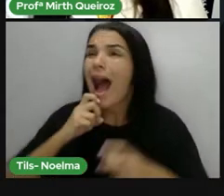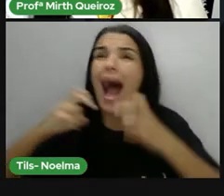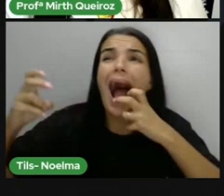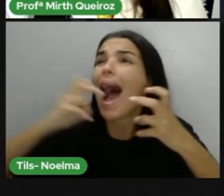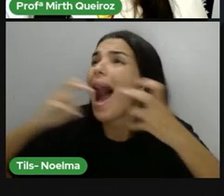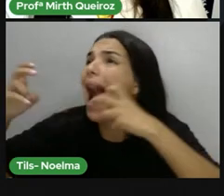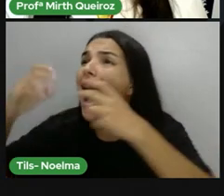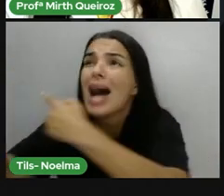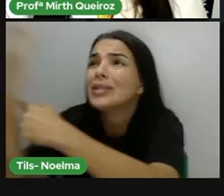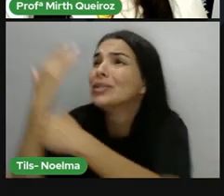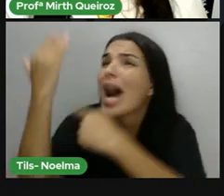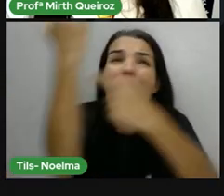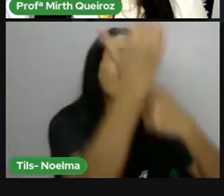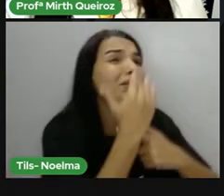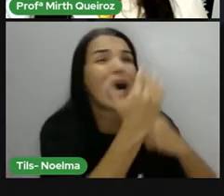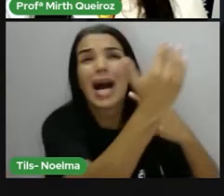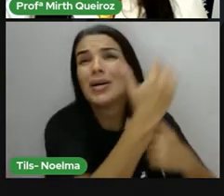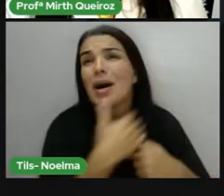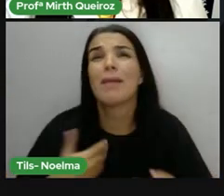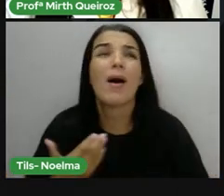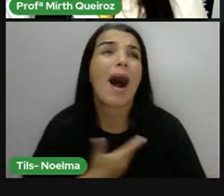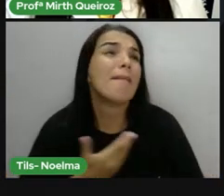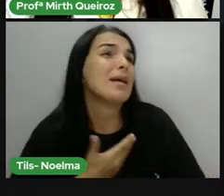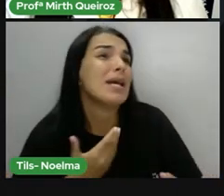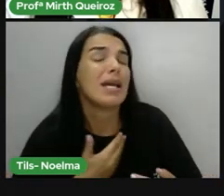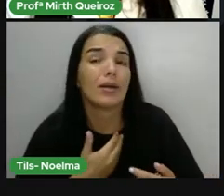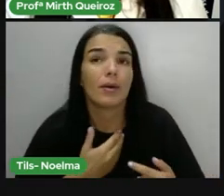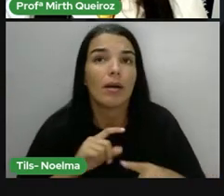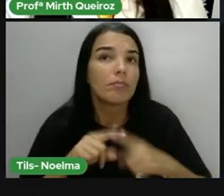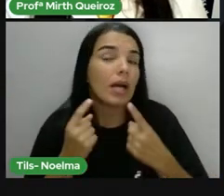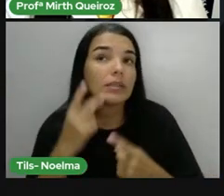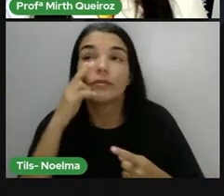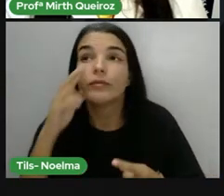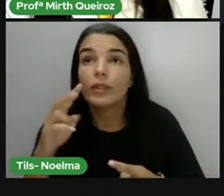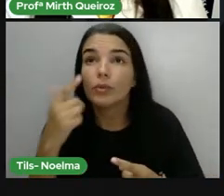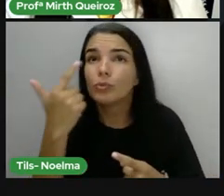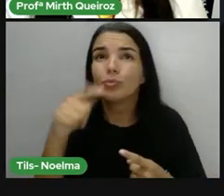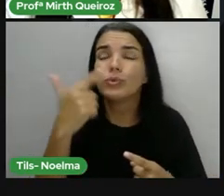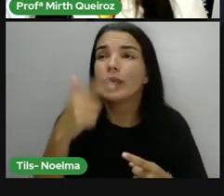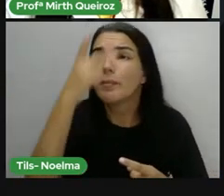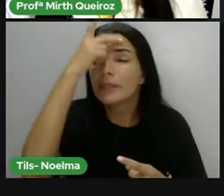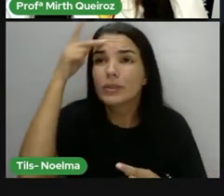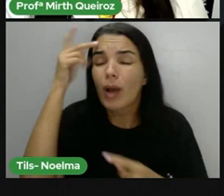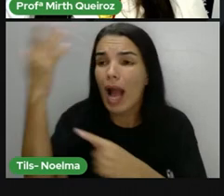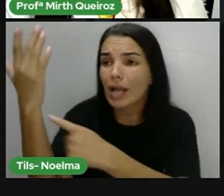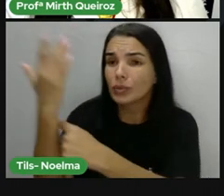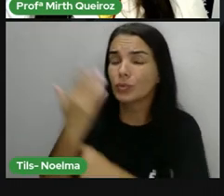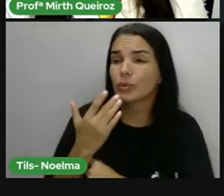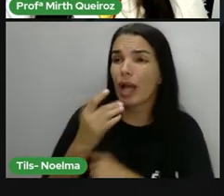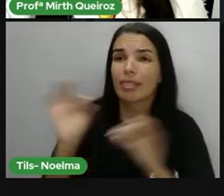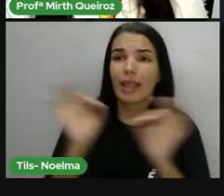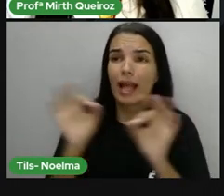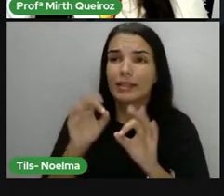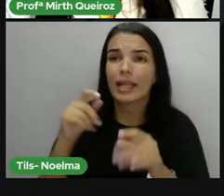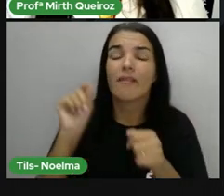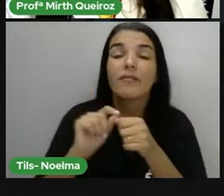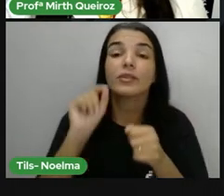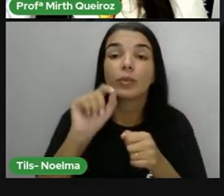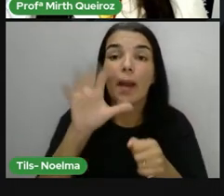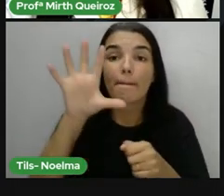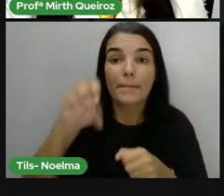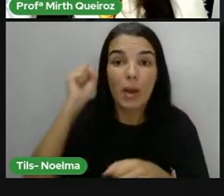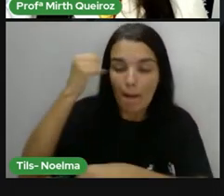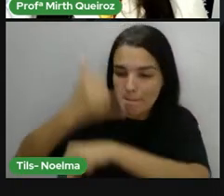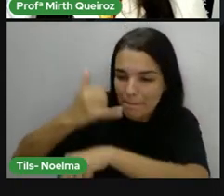ajuda, mas, ao ver que ninguém acudia, buscou rapidamente uma pedra e começou a bater no gelo